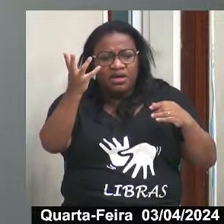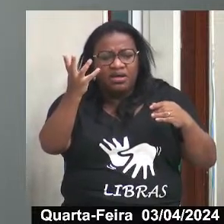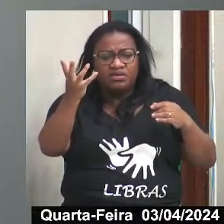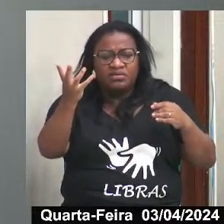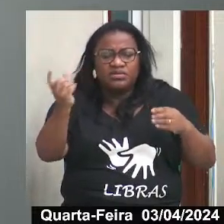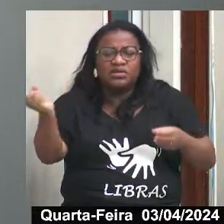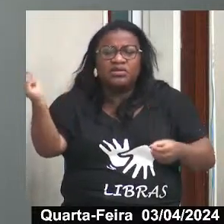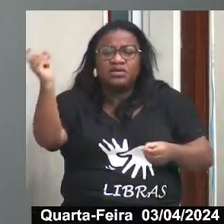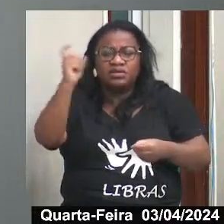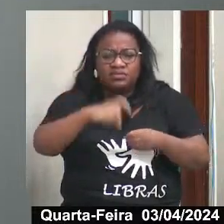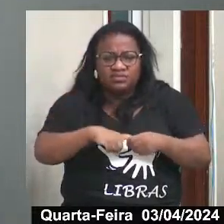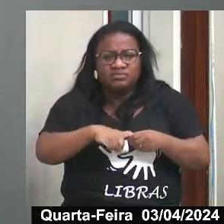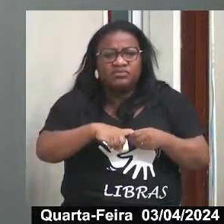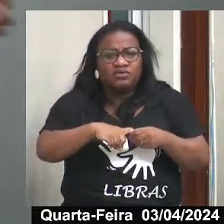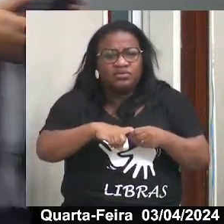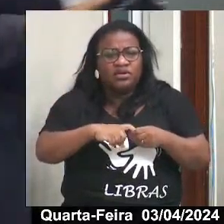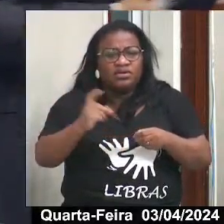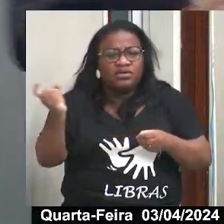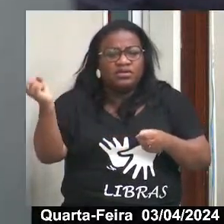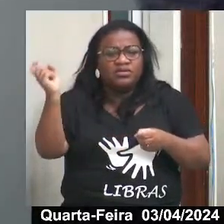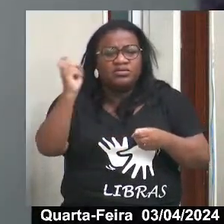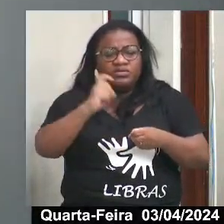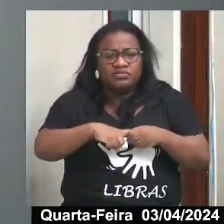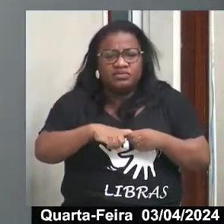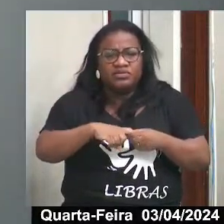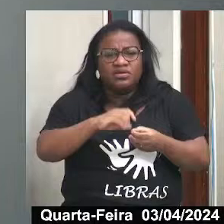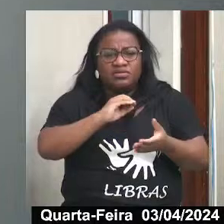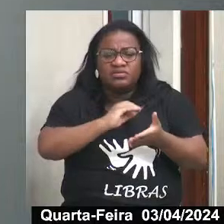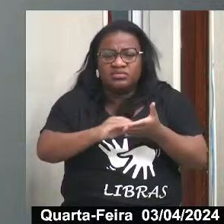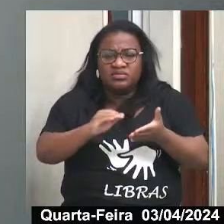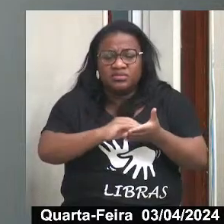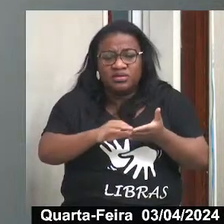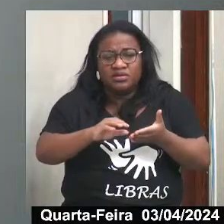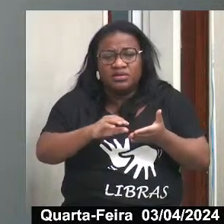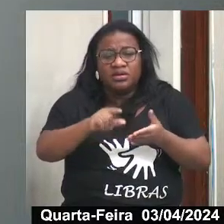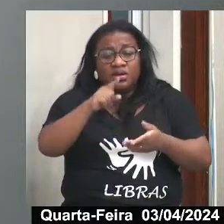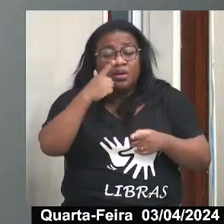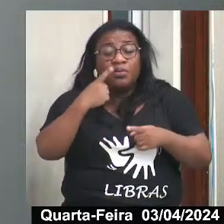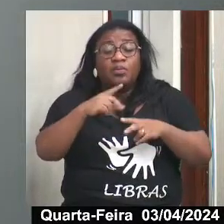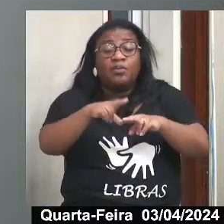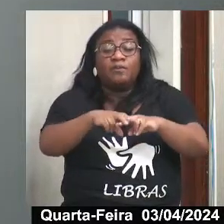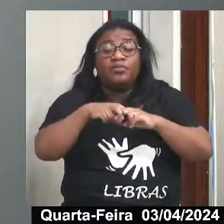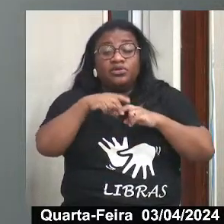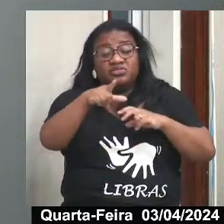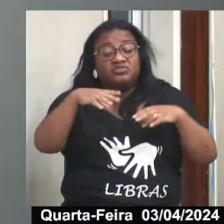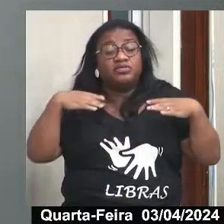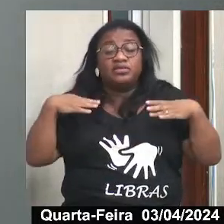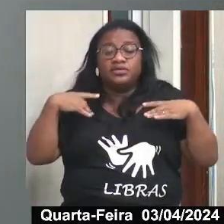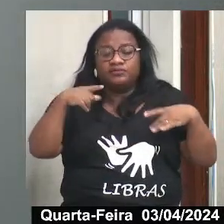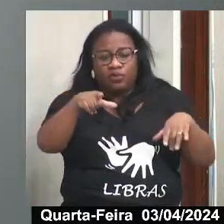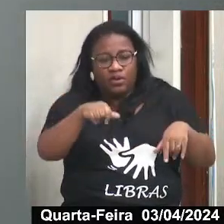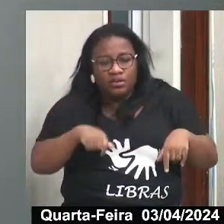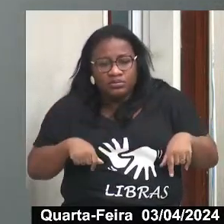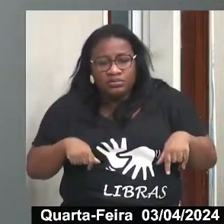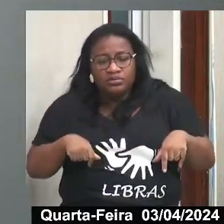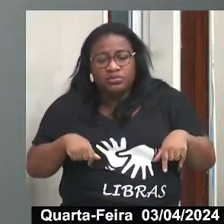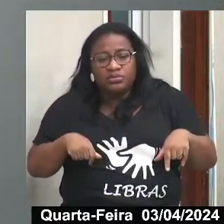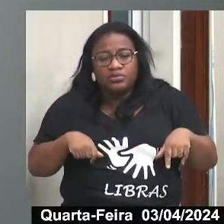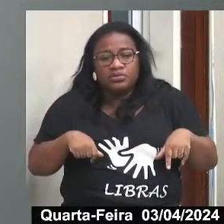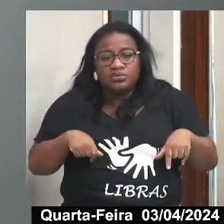voltar para o cargo de origem hoje, o senhor vai voltar com o cargo de secretário. Eu acho que por isso que o senhor não está nem aí. Então saiba de uma